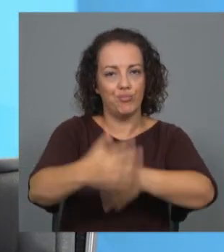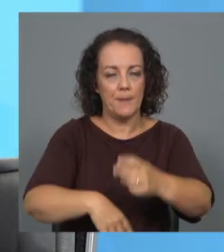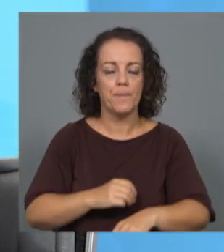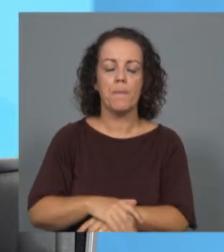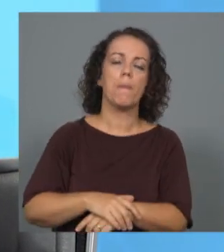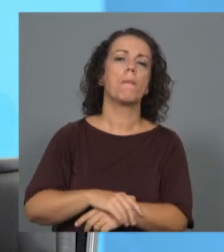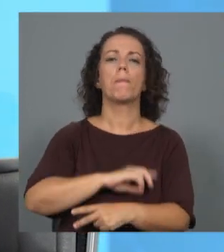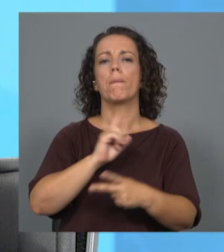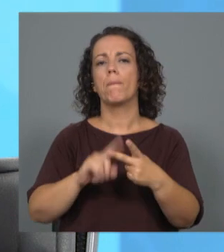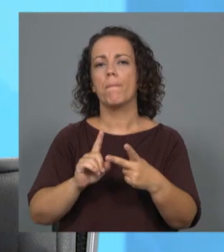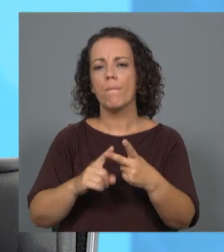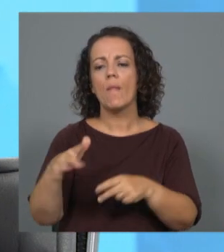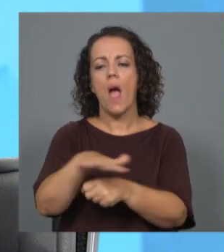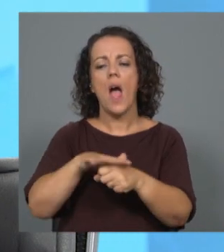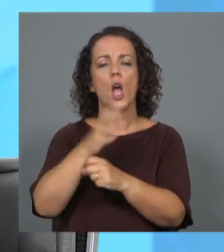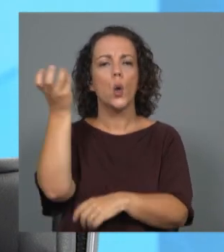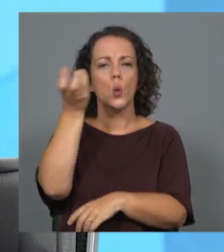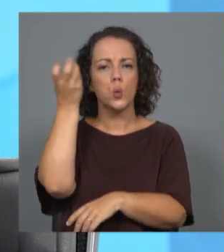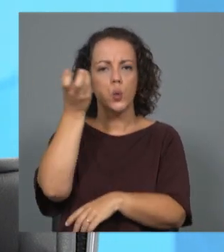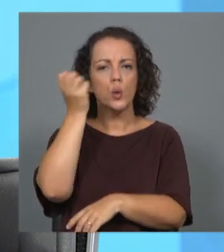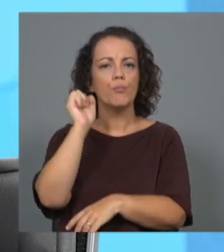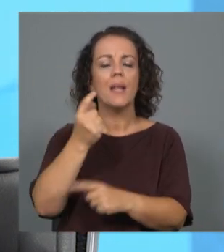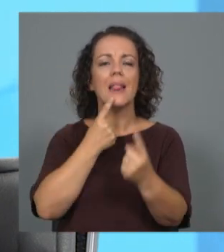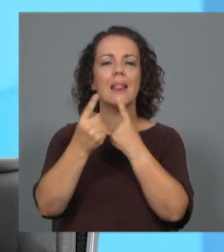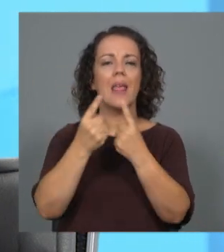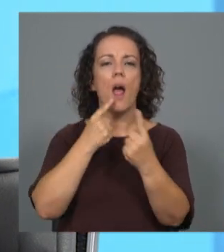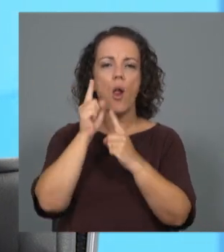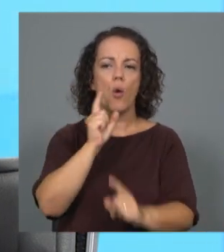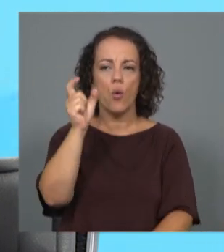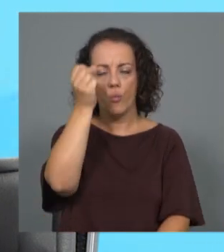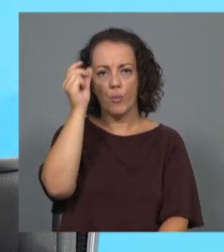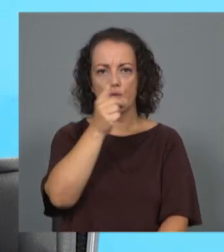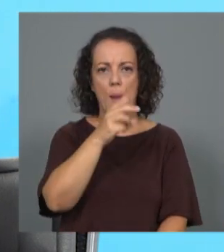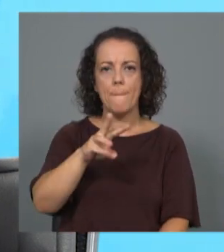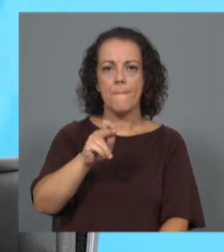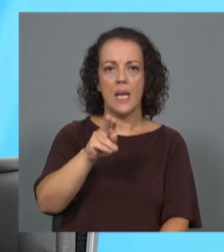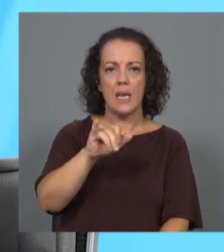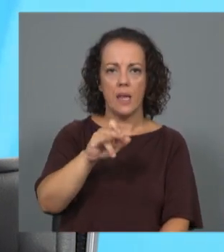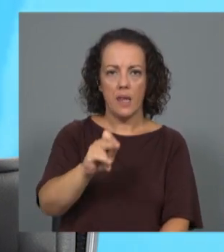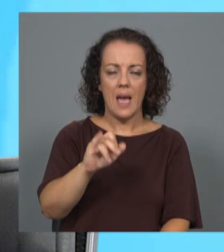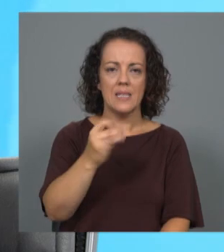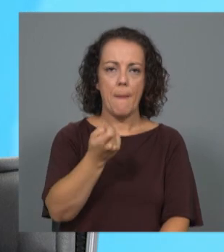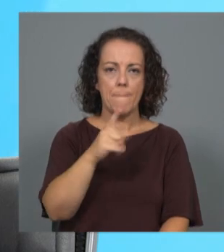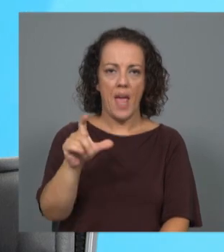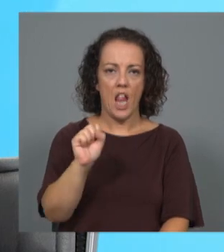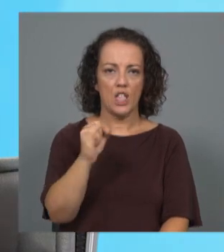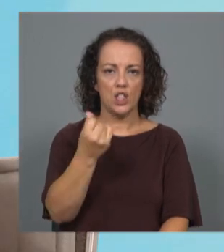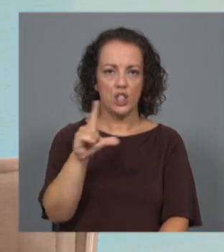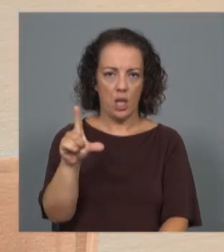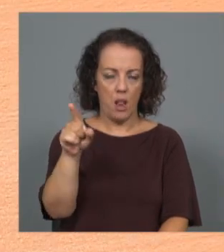teremos a Fraternidade na Cultura do Diálogo, pela professora Maria Isabel Capeloa Gil,